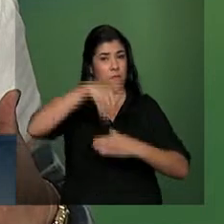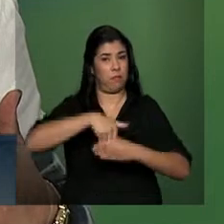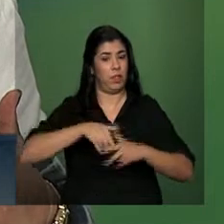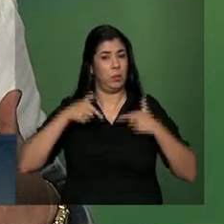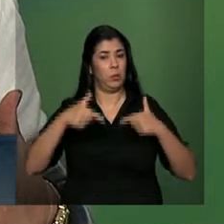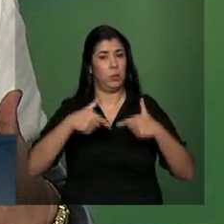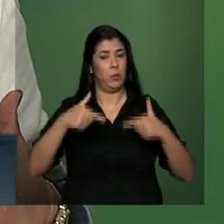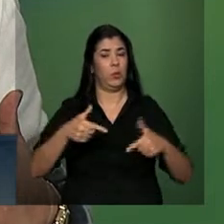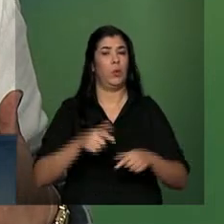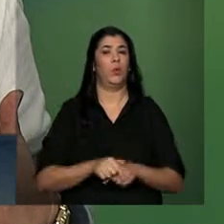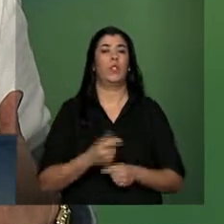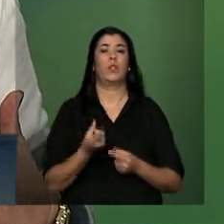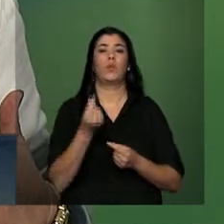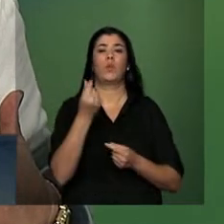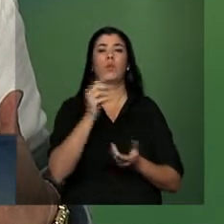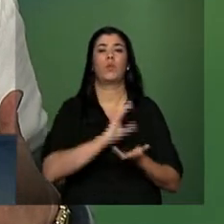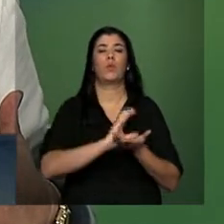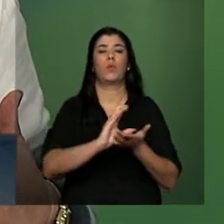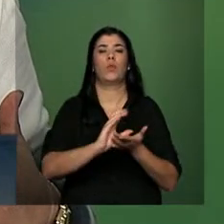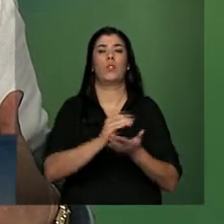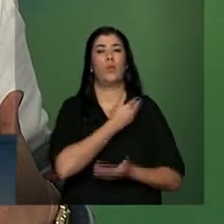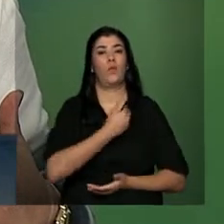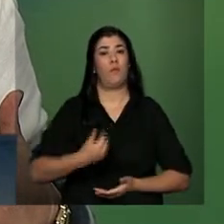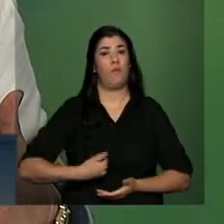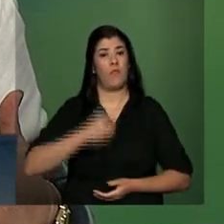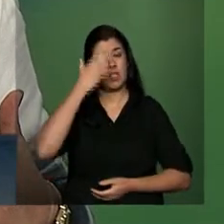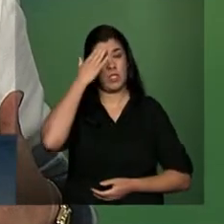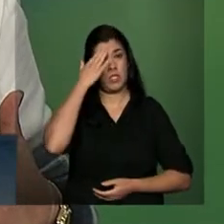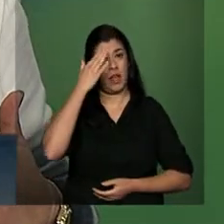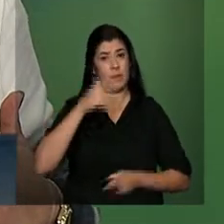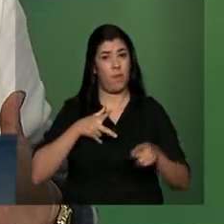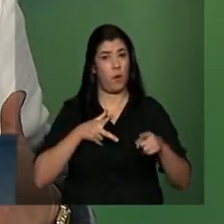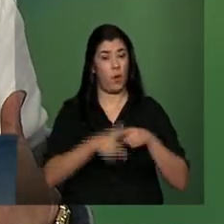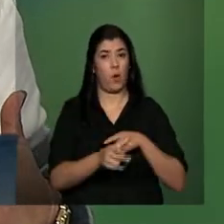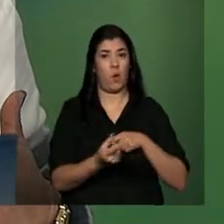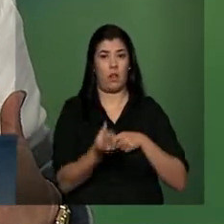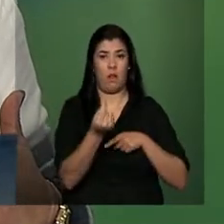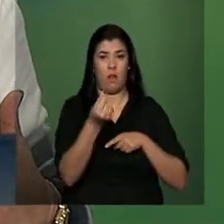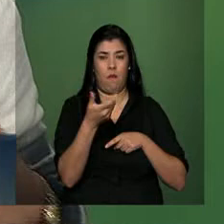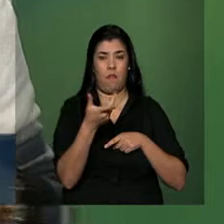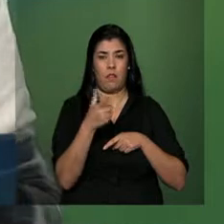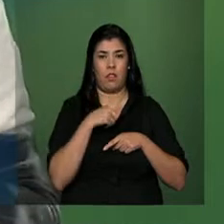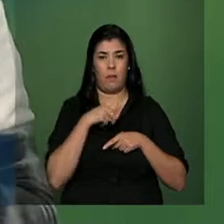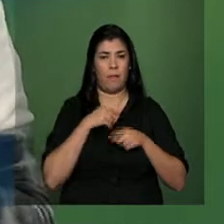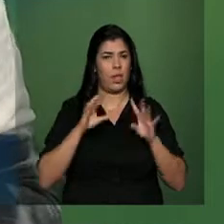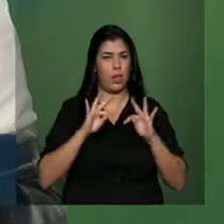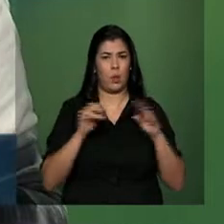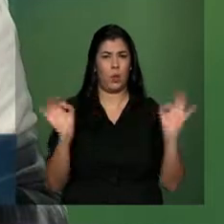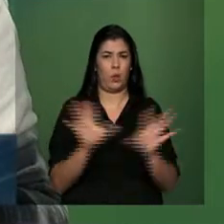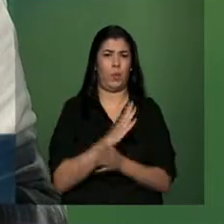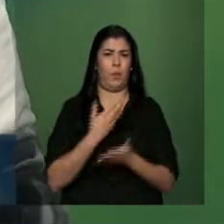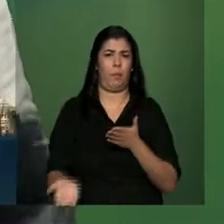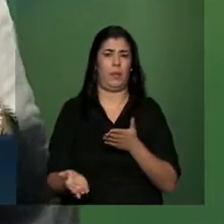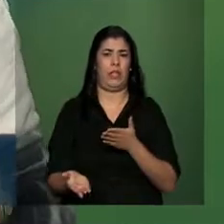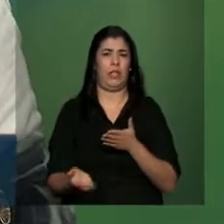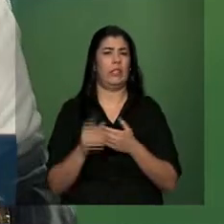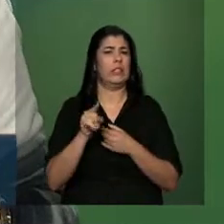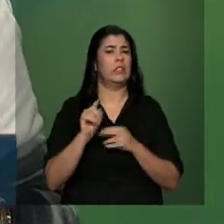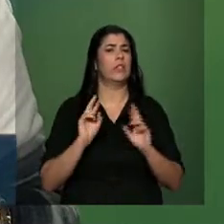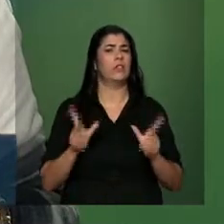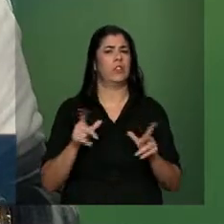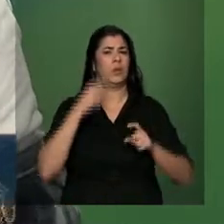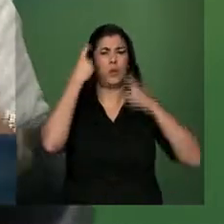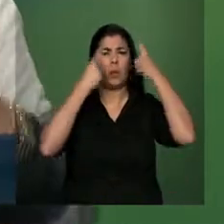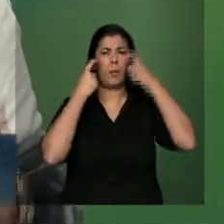tenha consciência de que se cortar, está cortando na carne, não está cortando só na pele. Então, essa vai ser a diferença. Eu não me preocupo